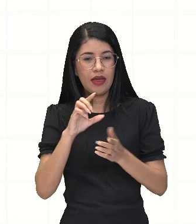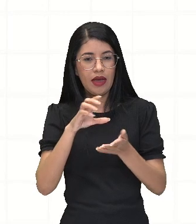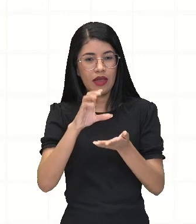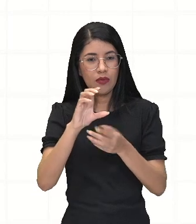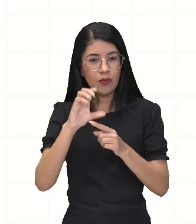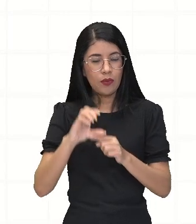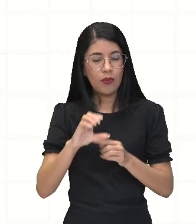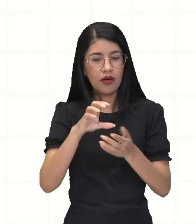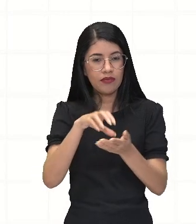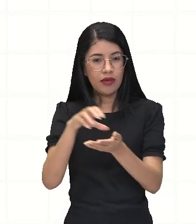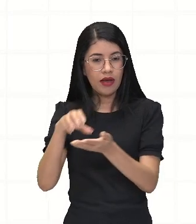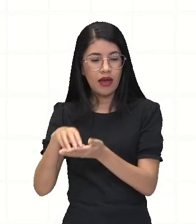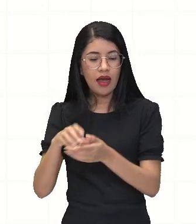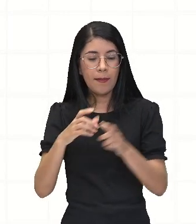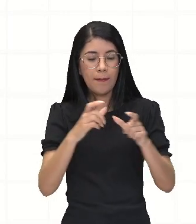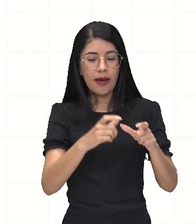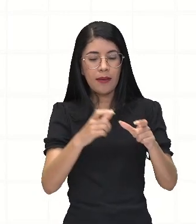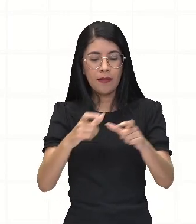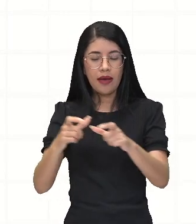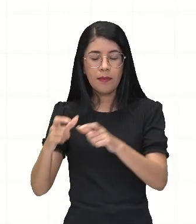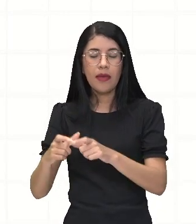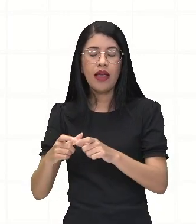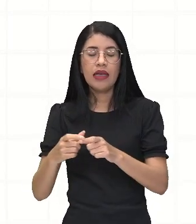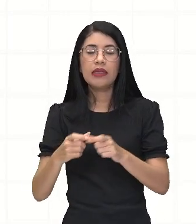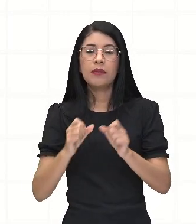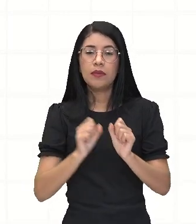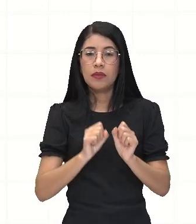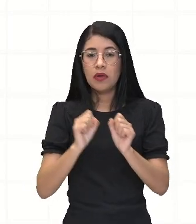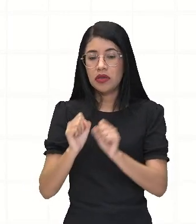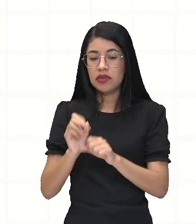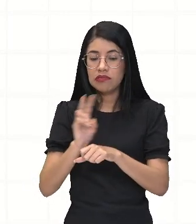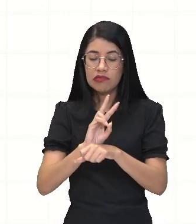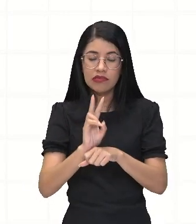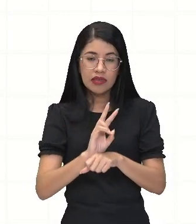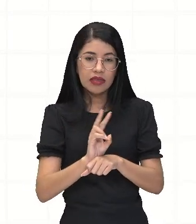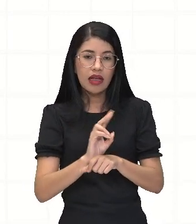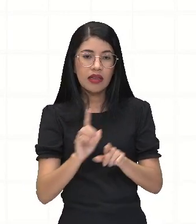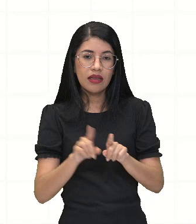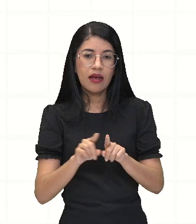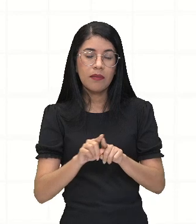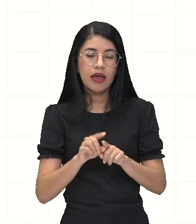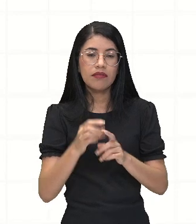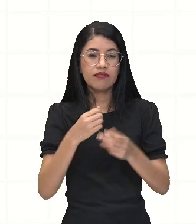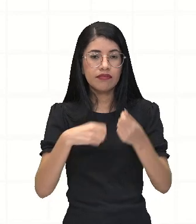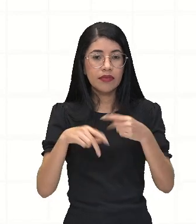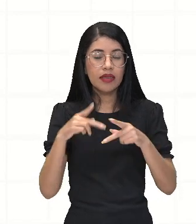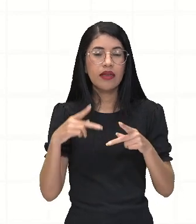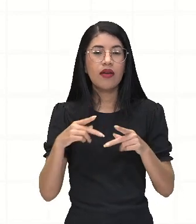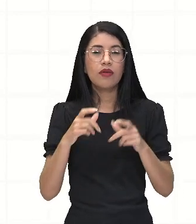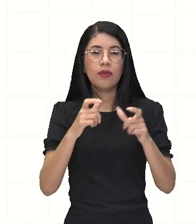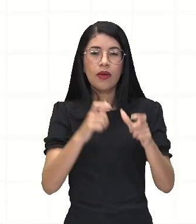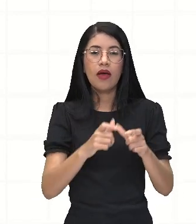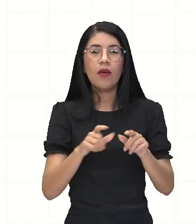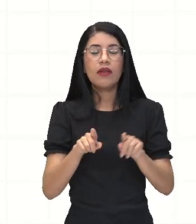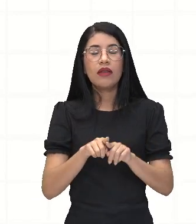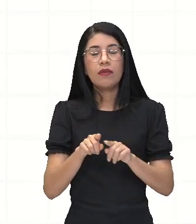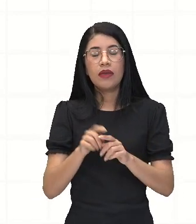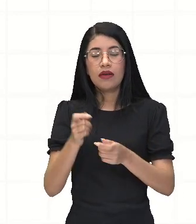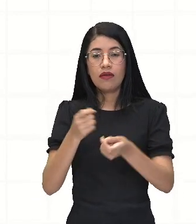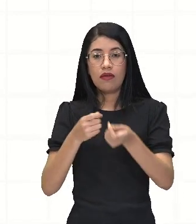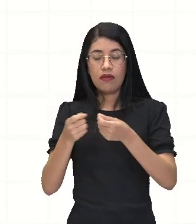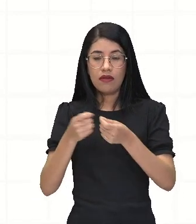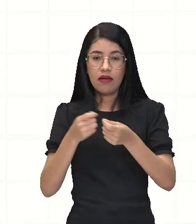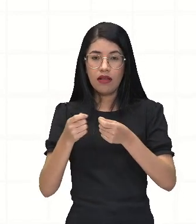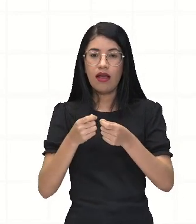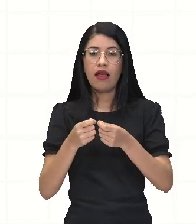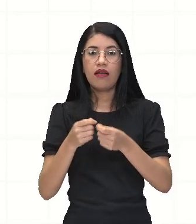aldeia, conferindo a ele a figura de poder e supervisionar a administração local e controlar o uso dessa mão de